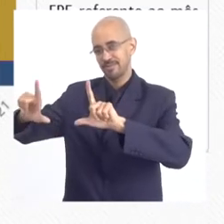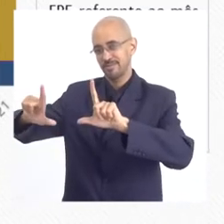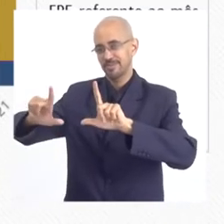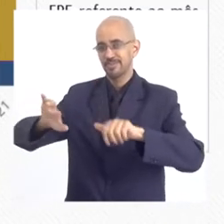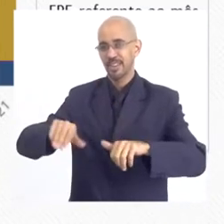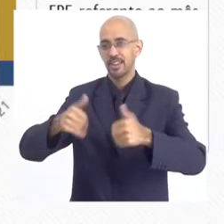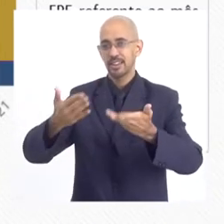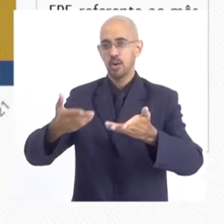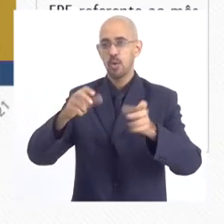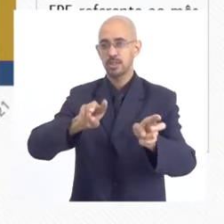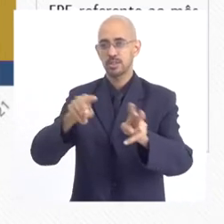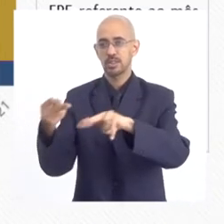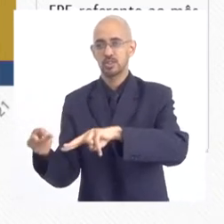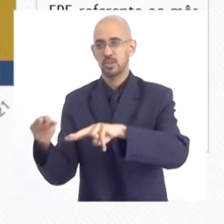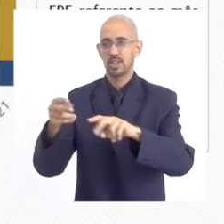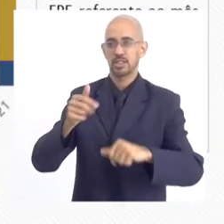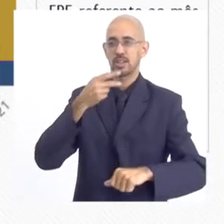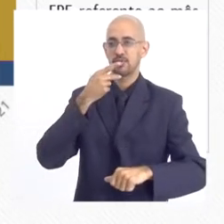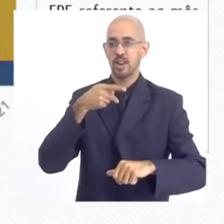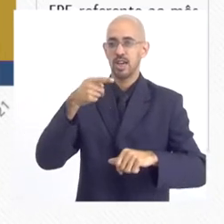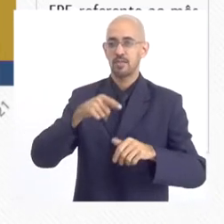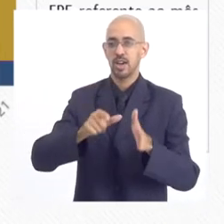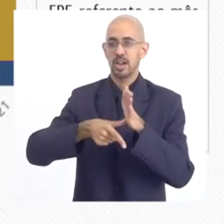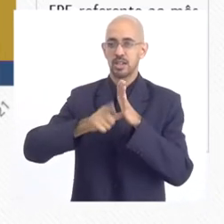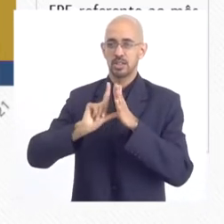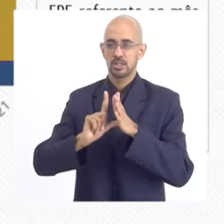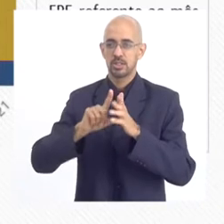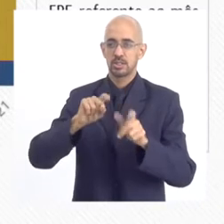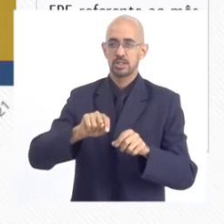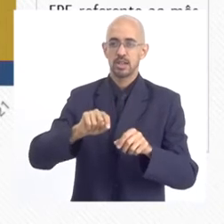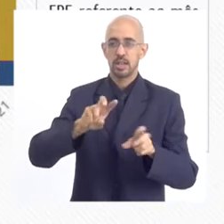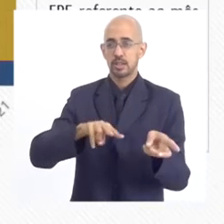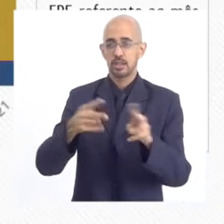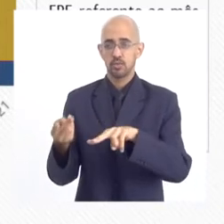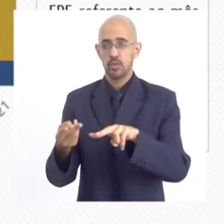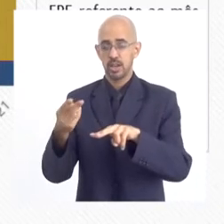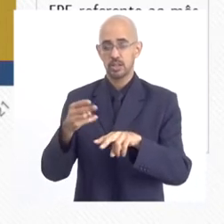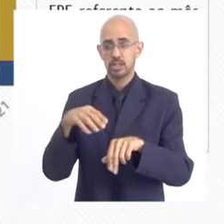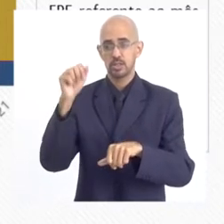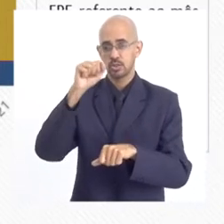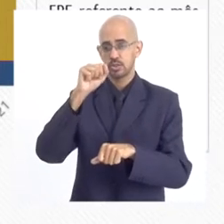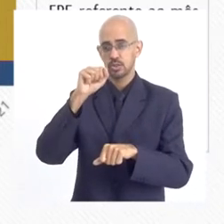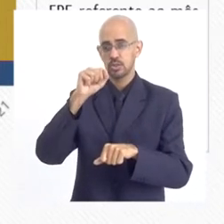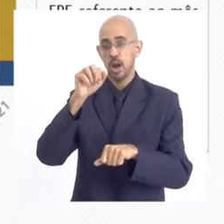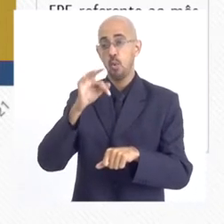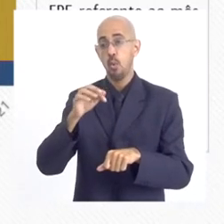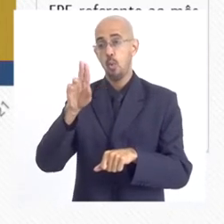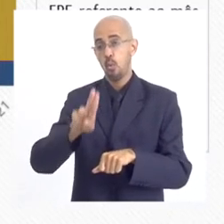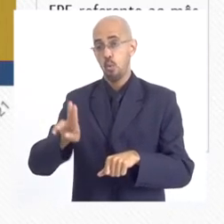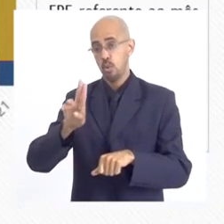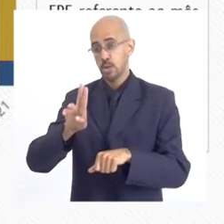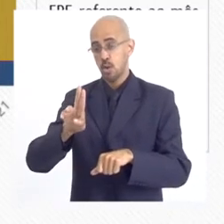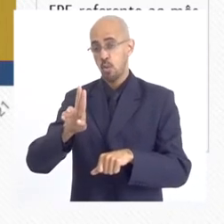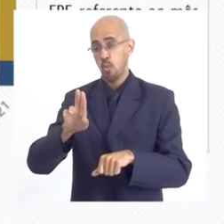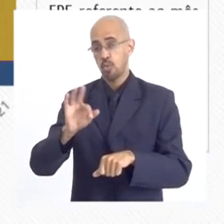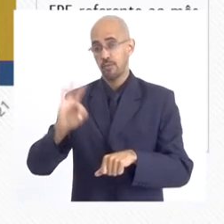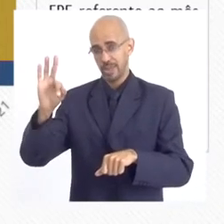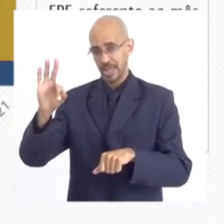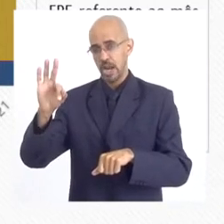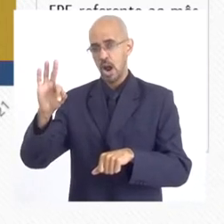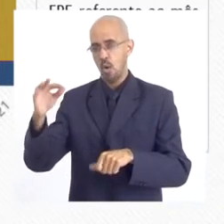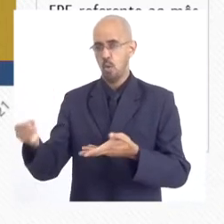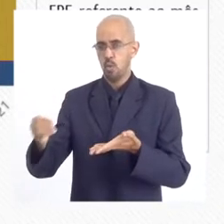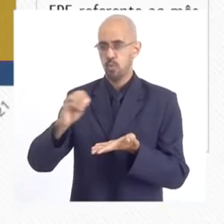aí, eu falava aqui das transferências da União. Então, a gente tem aqui em 2020, que foi a